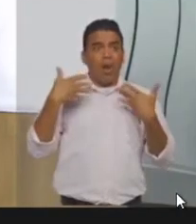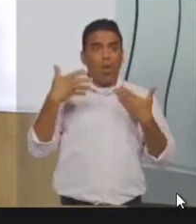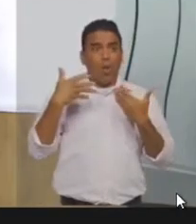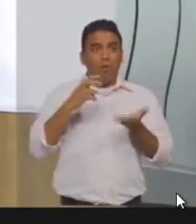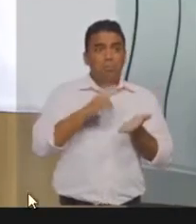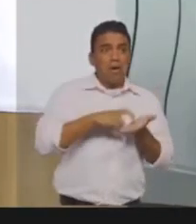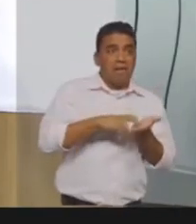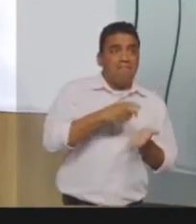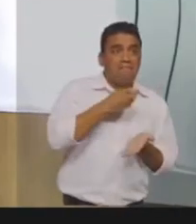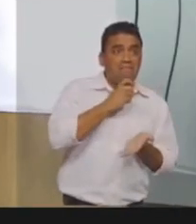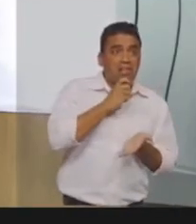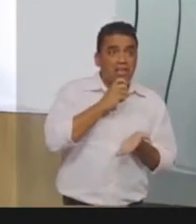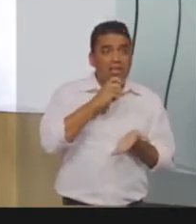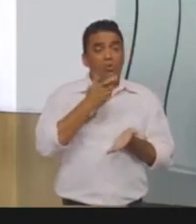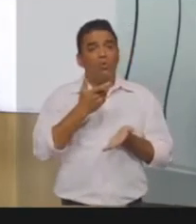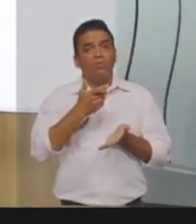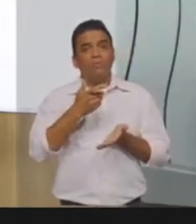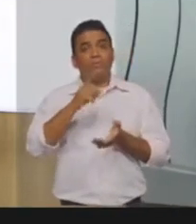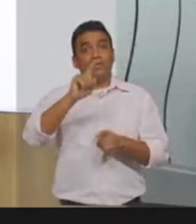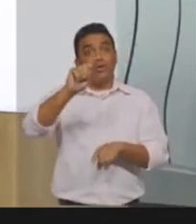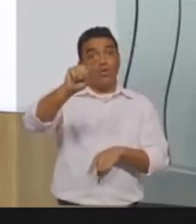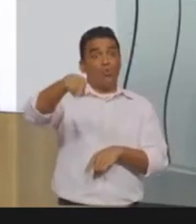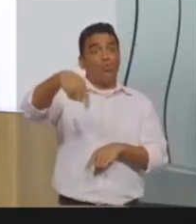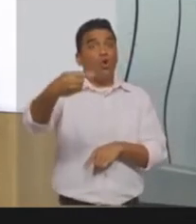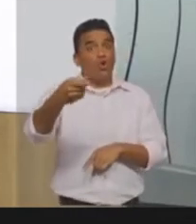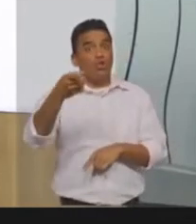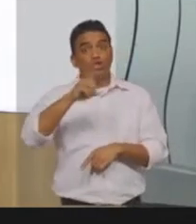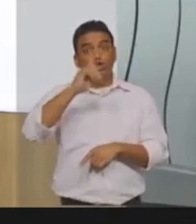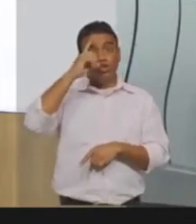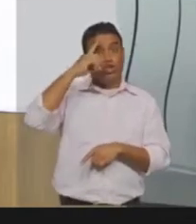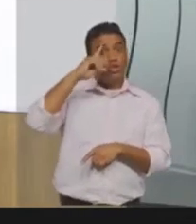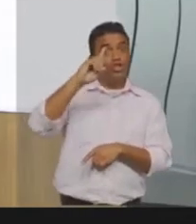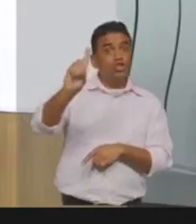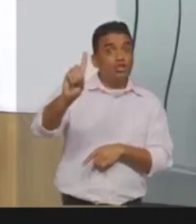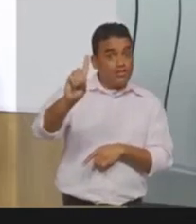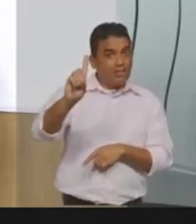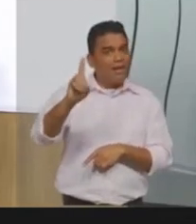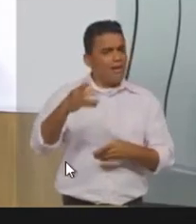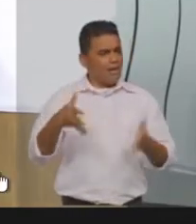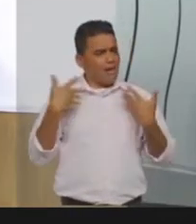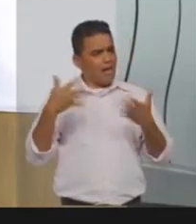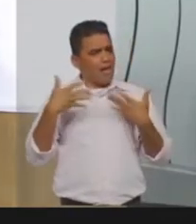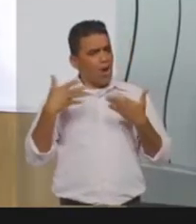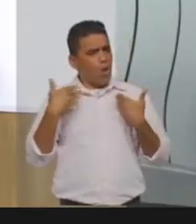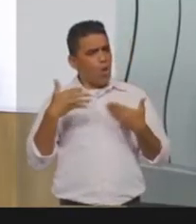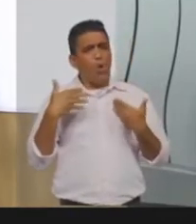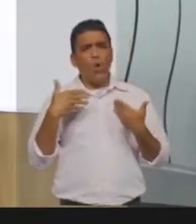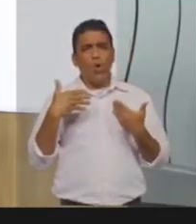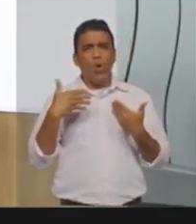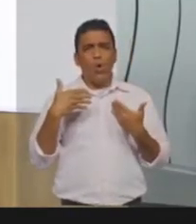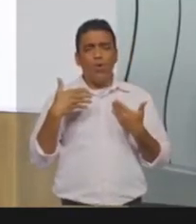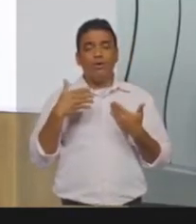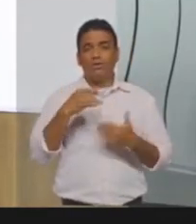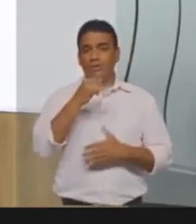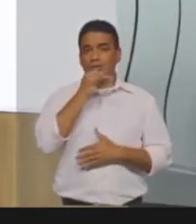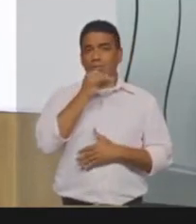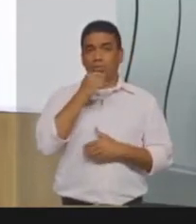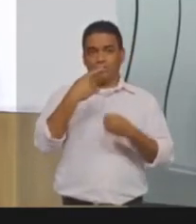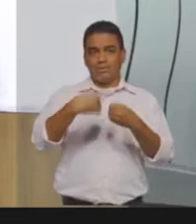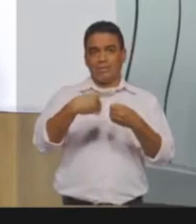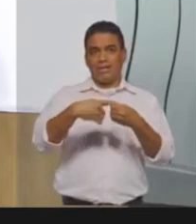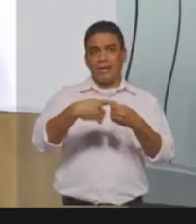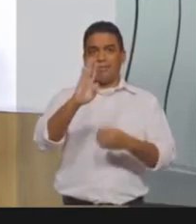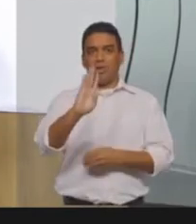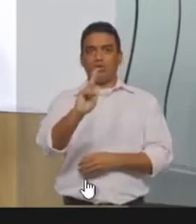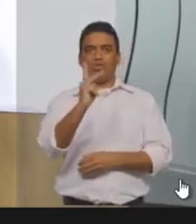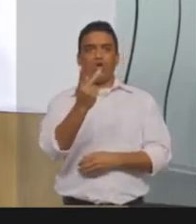já amanhece aquele calor danado, nossa, tá super quente. Então, por exemplo, eu estou em Belo Horizonte, aqui o